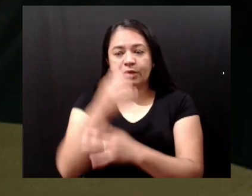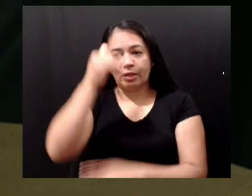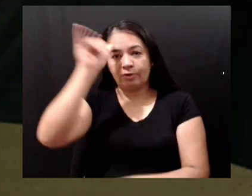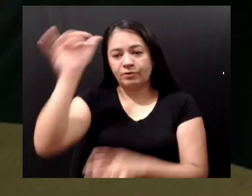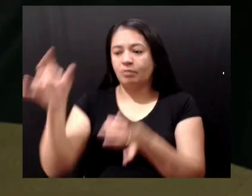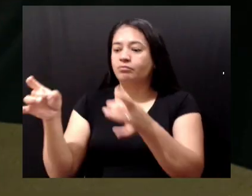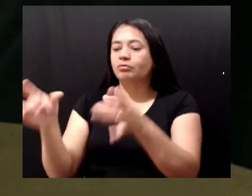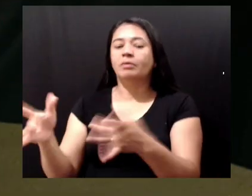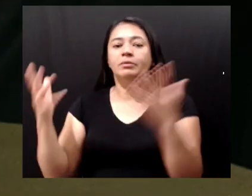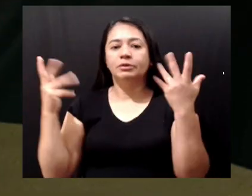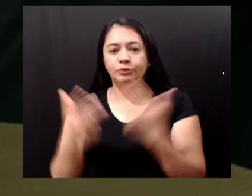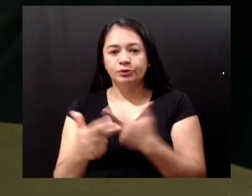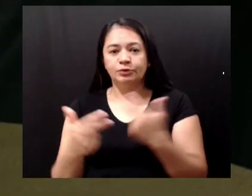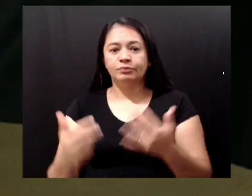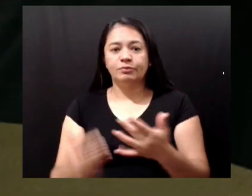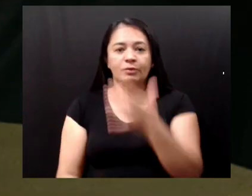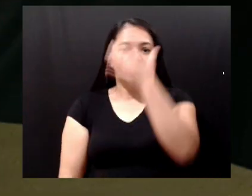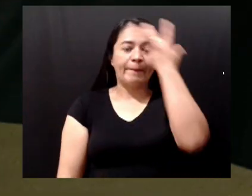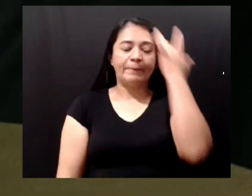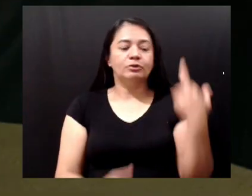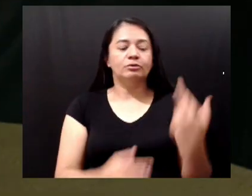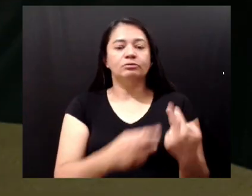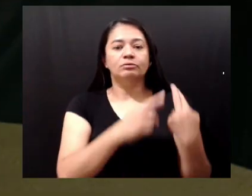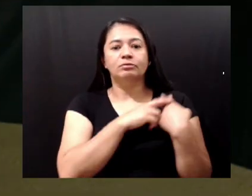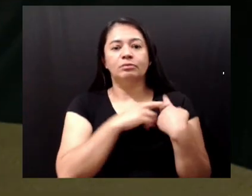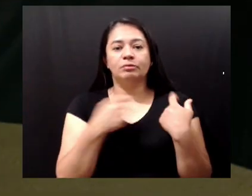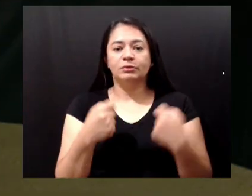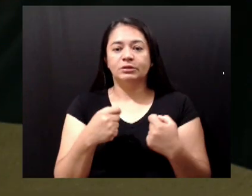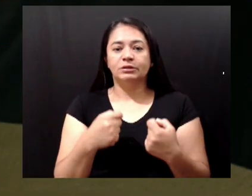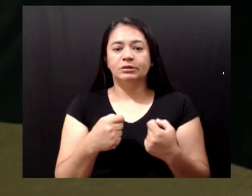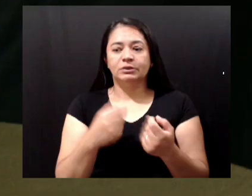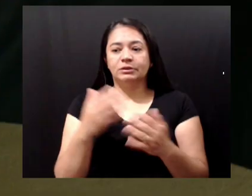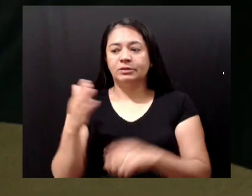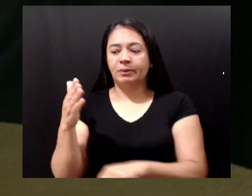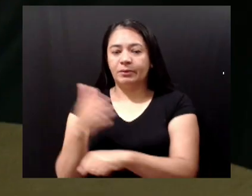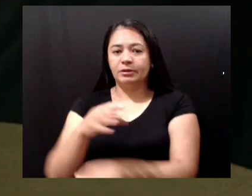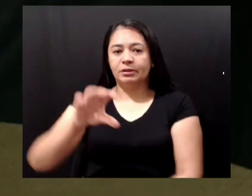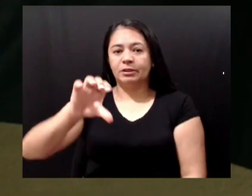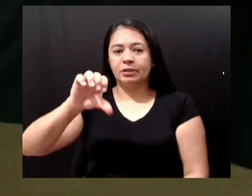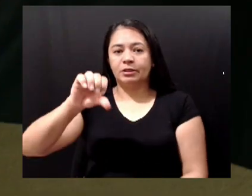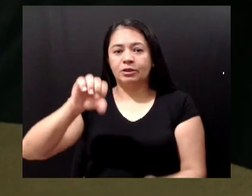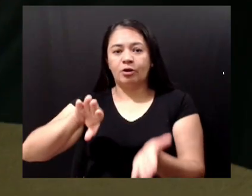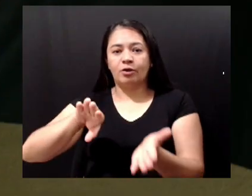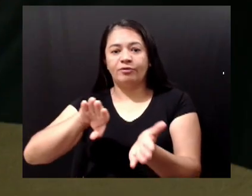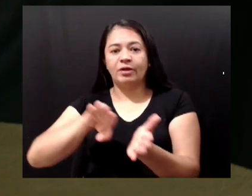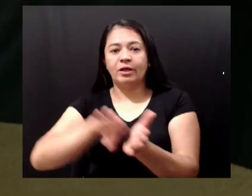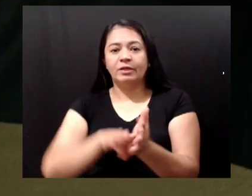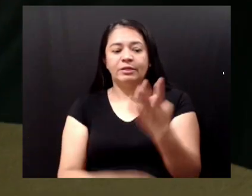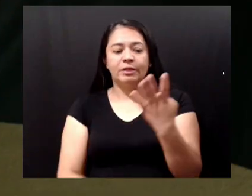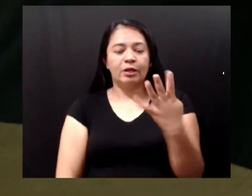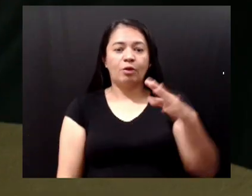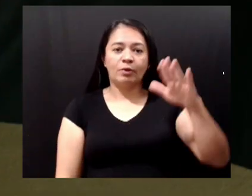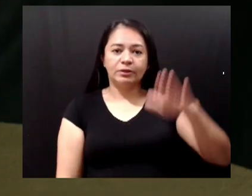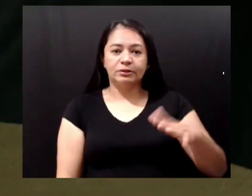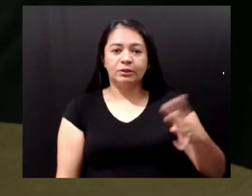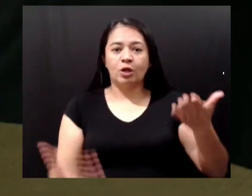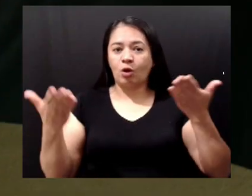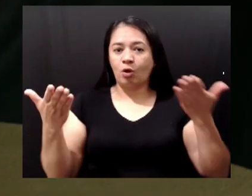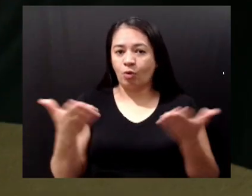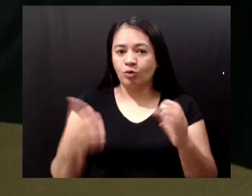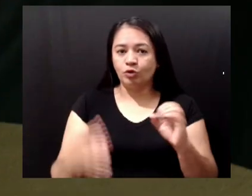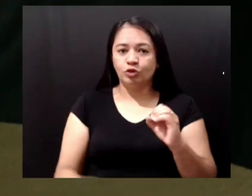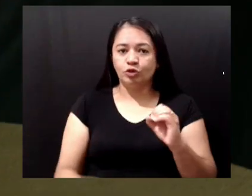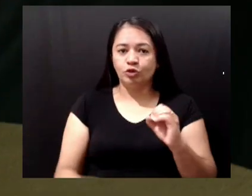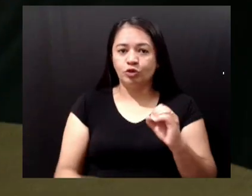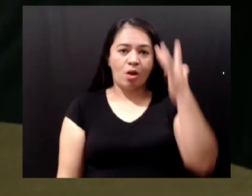deve comparecer, tá, das 9 às 4 da tarde, e hoje ou amanhã, até a Associação de